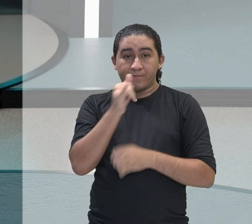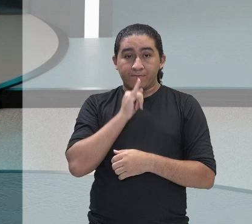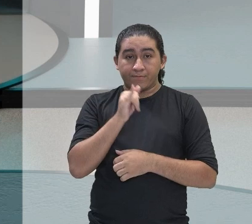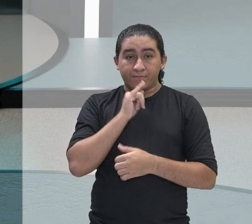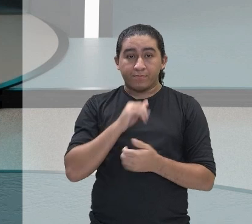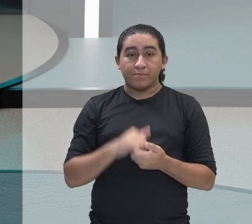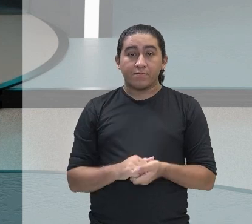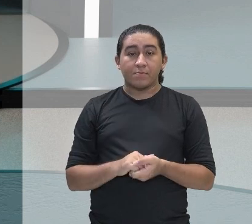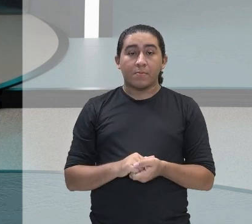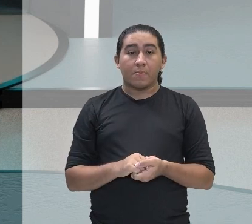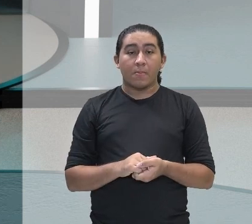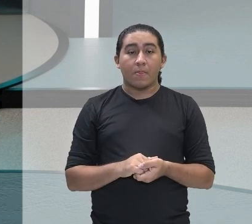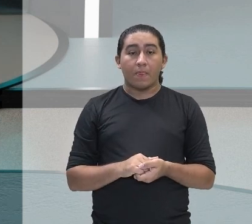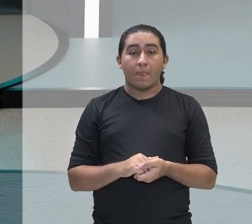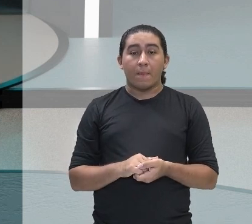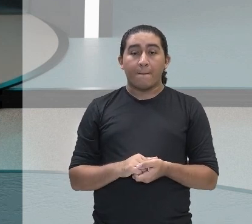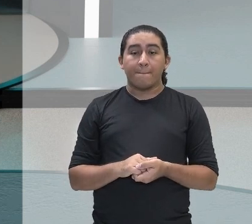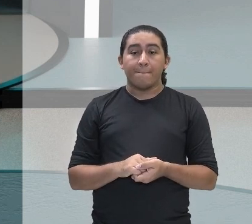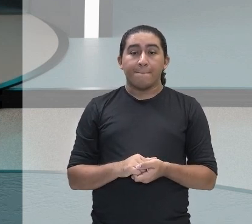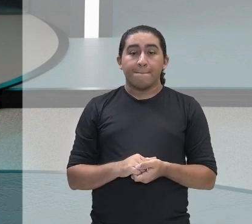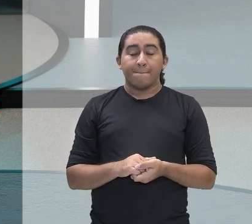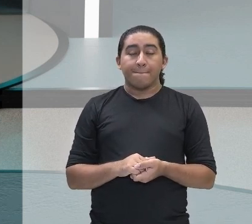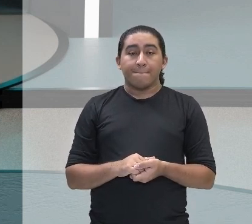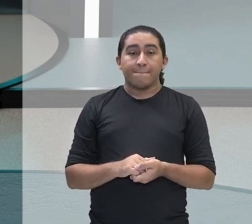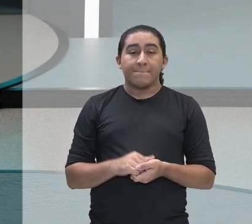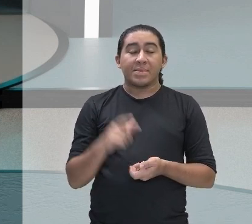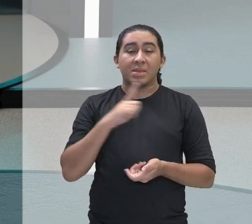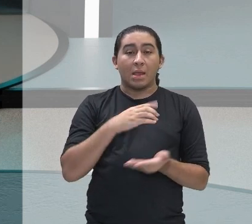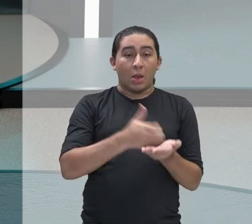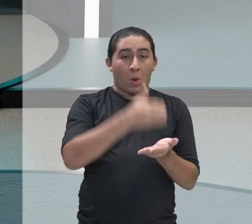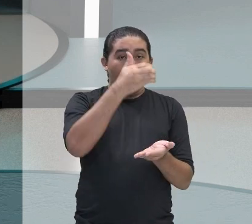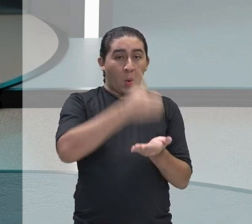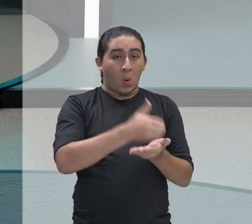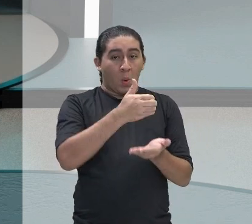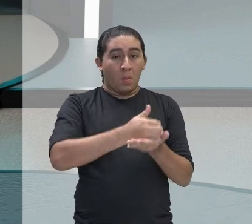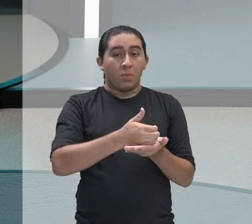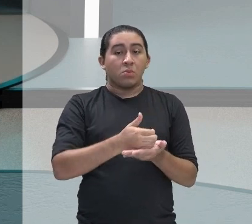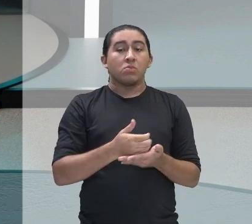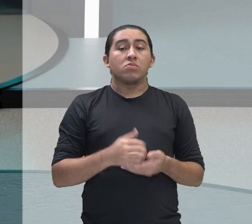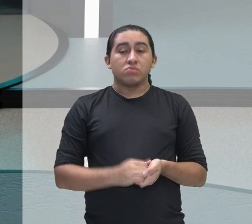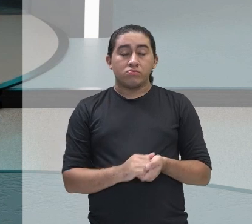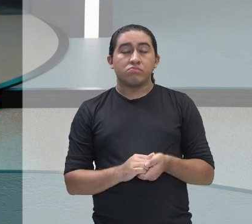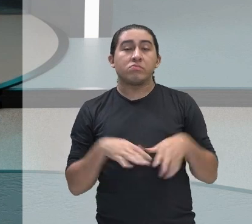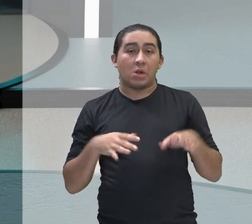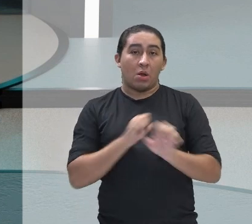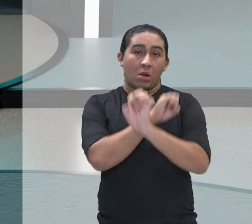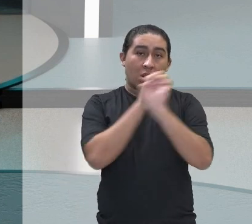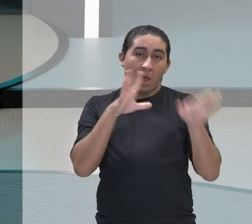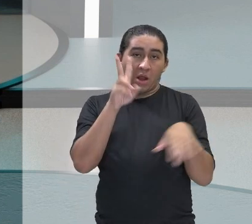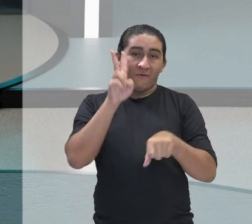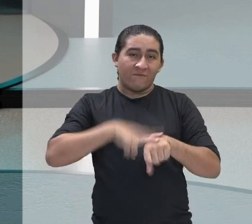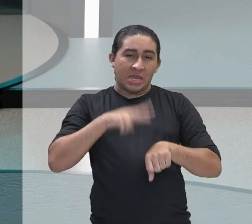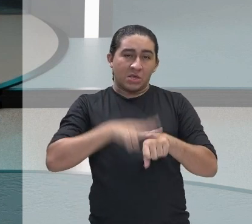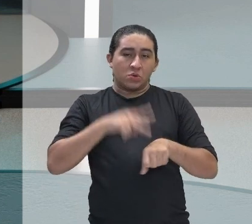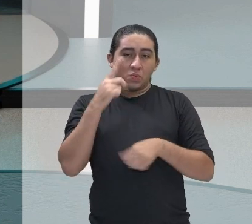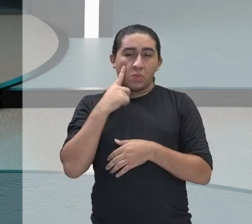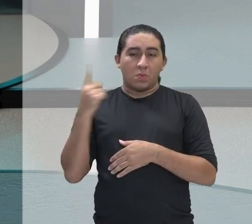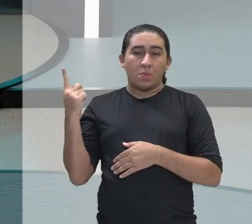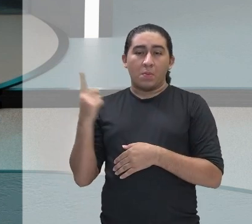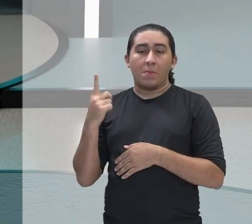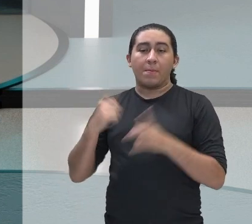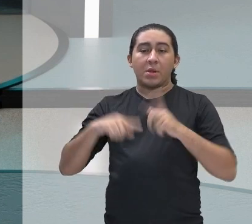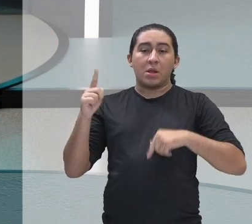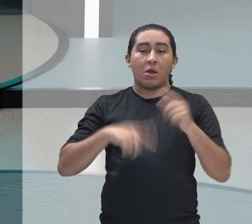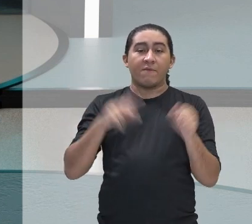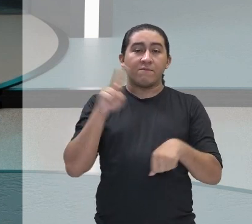exemplo. Nós temos copo, né? Claro que o copo, você já está vendo ali o exemplo, o sentido que tem,